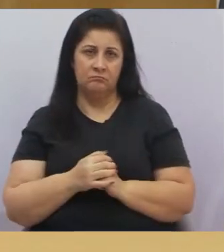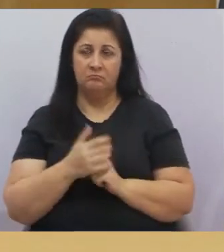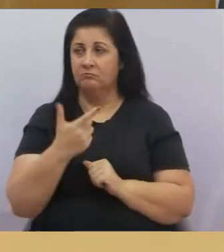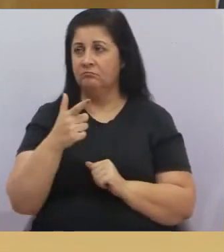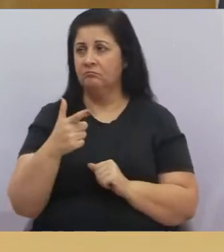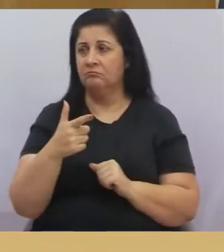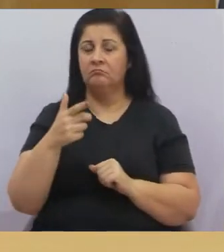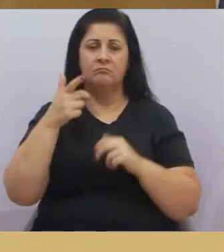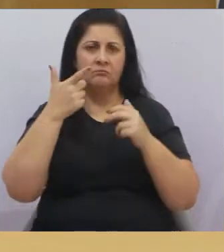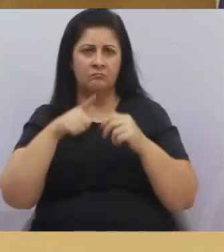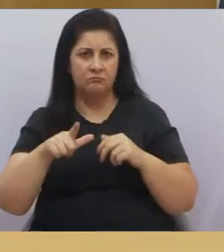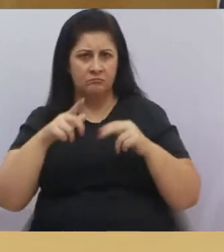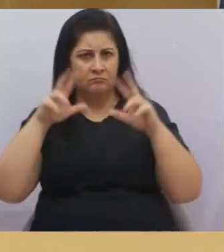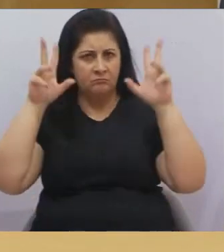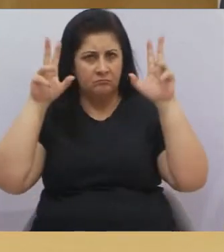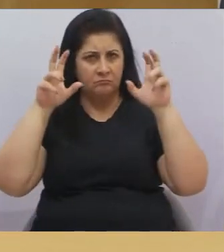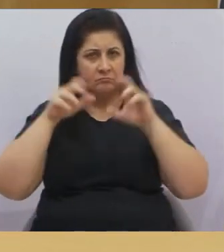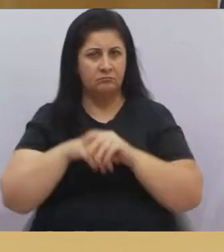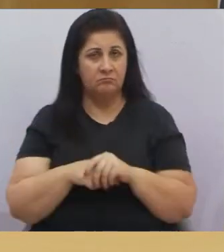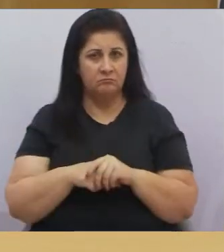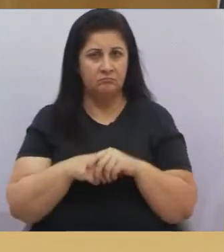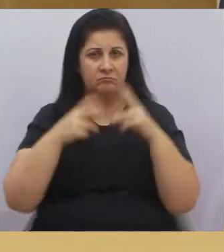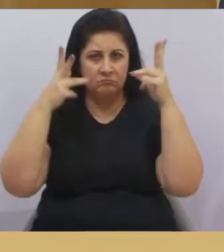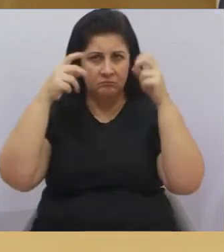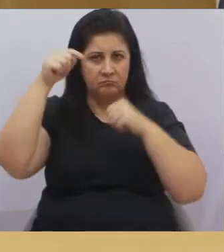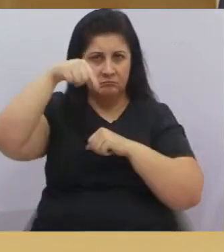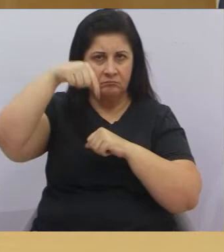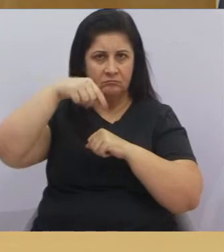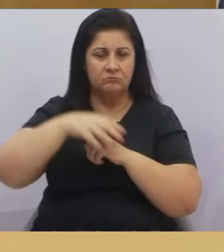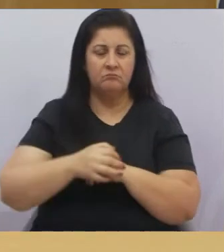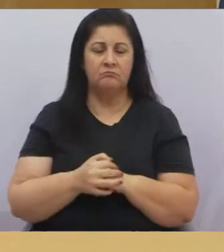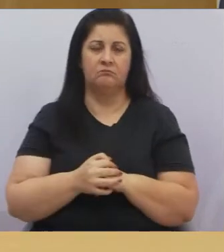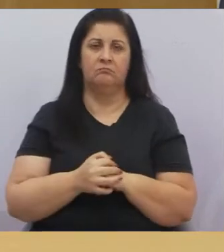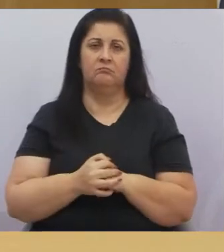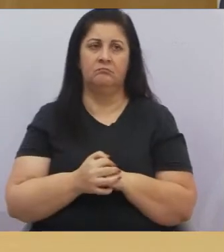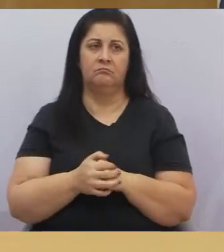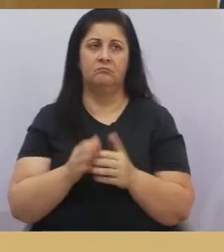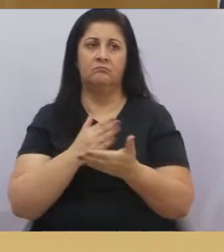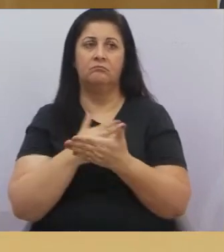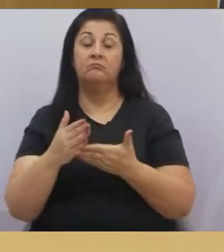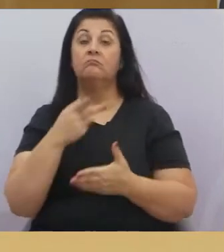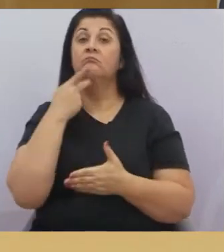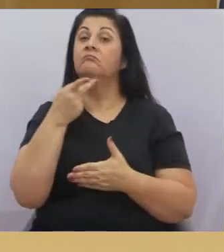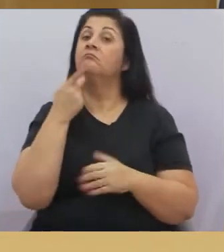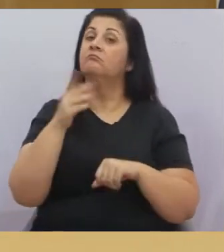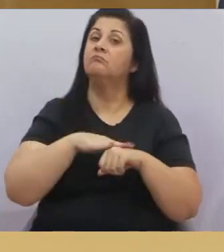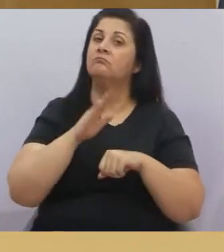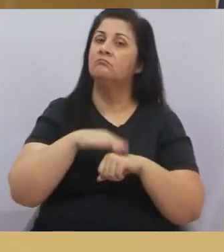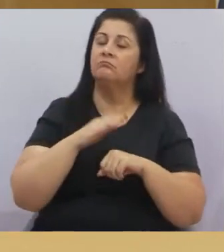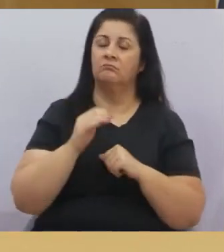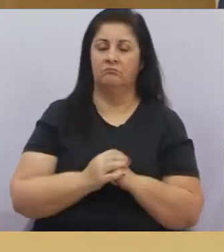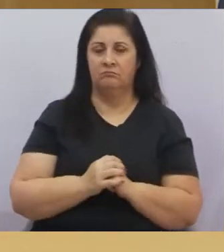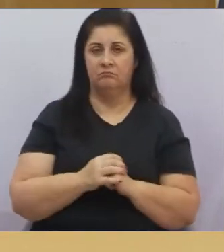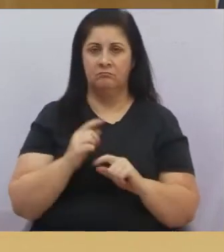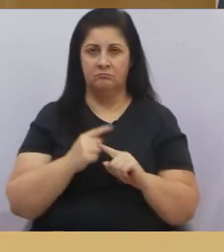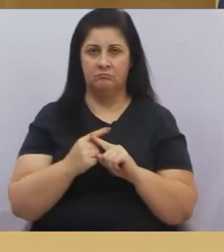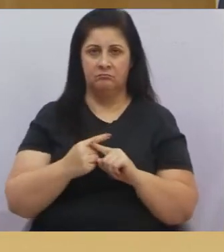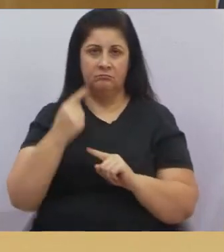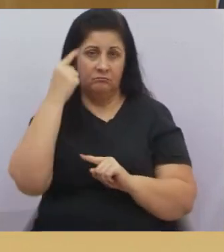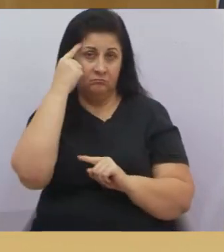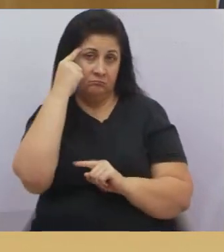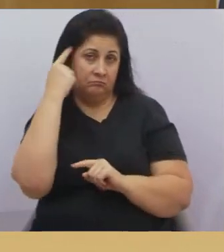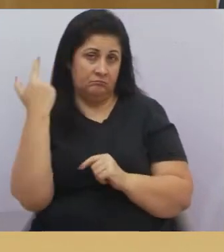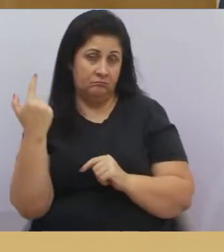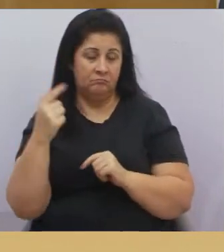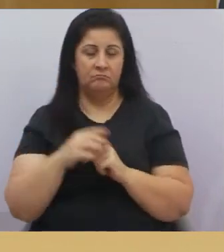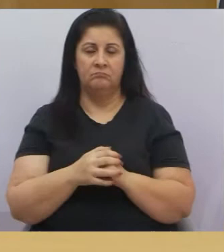para falar. E eu percebo isso dentro dessa casa. Então eu falei que de agora em diante eu vou começar a falar mais, porque por eu ter um pensamento e uma